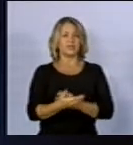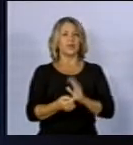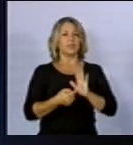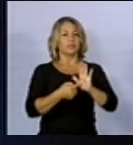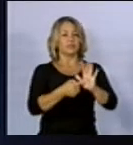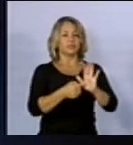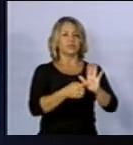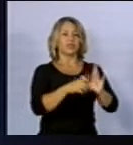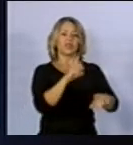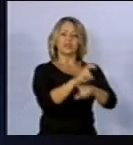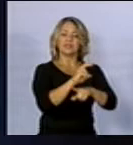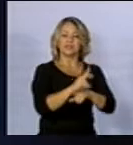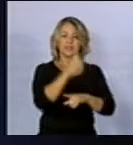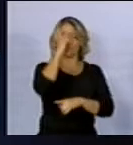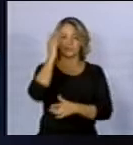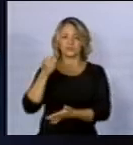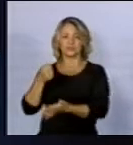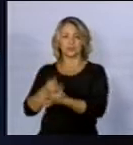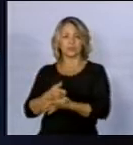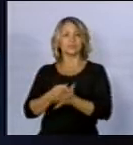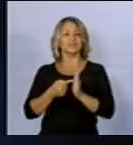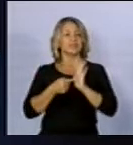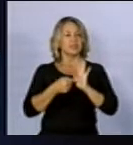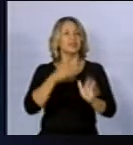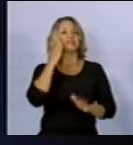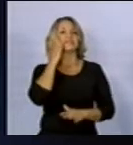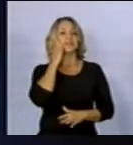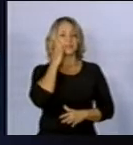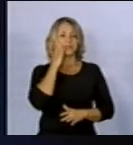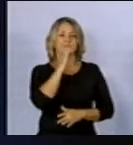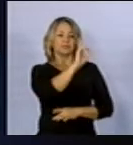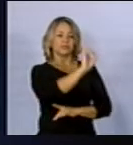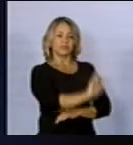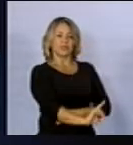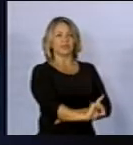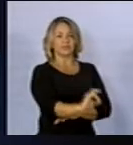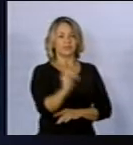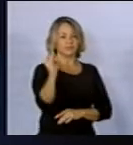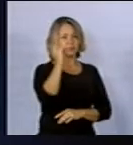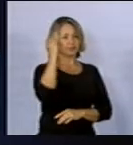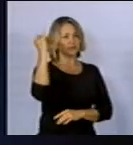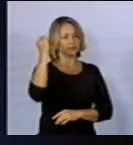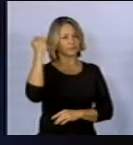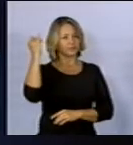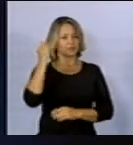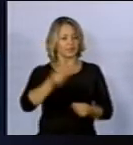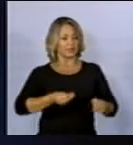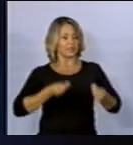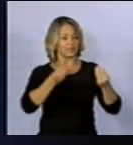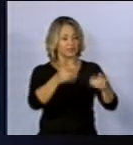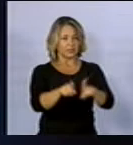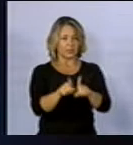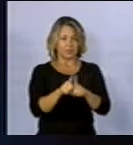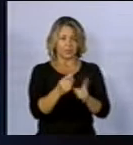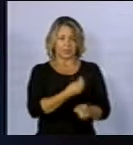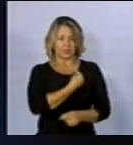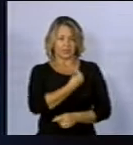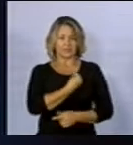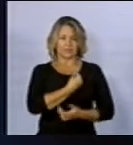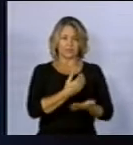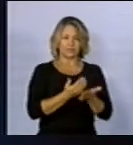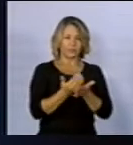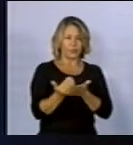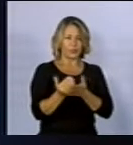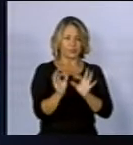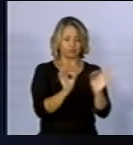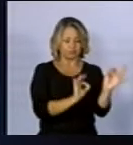do consumidor a posição eminente de direito fundamental Artigo 5º inciso 32 atribuindo ainda a condição de princípio